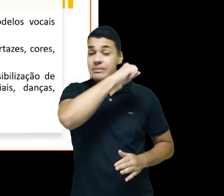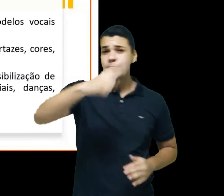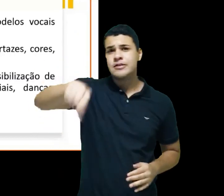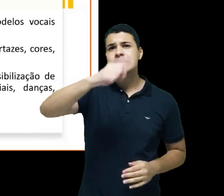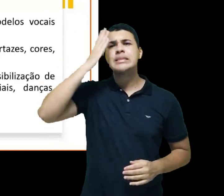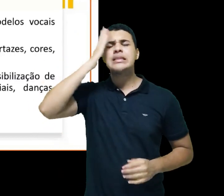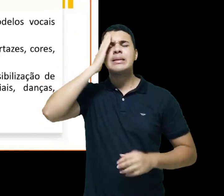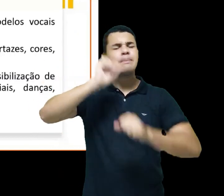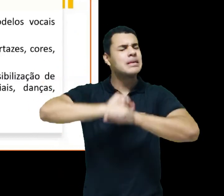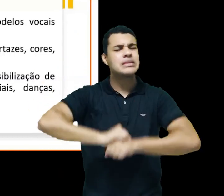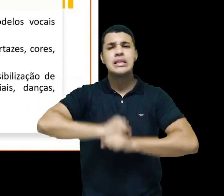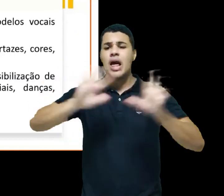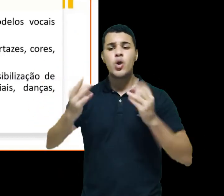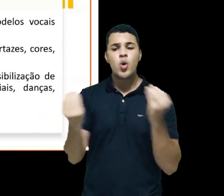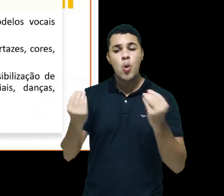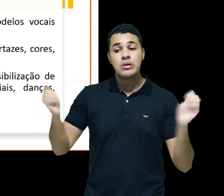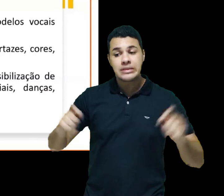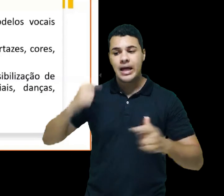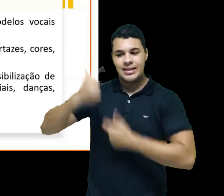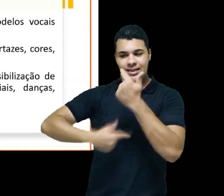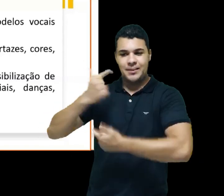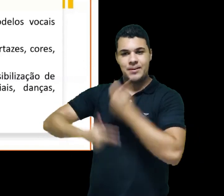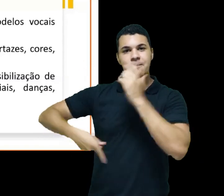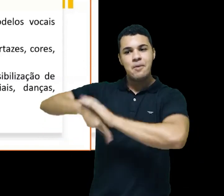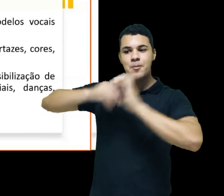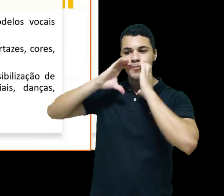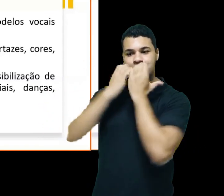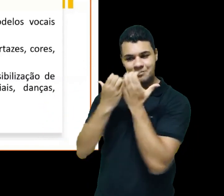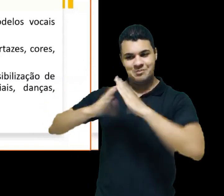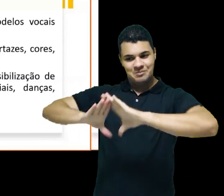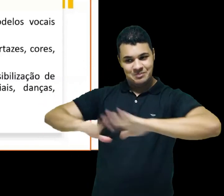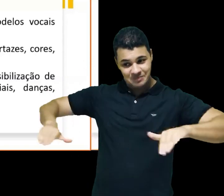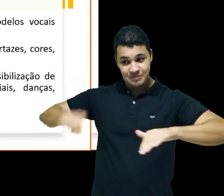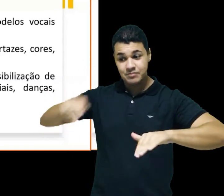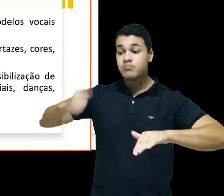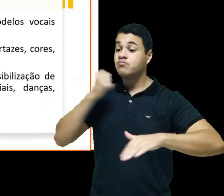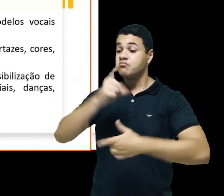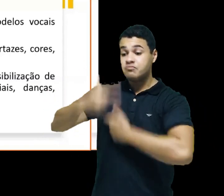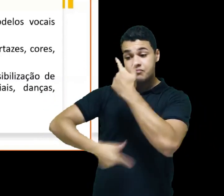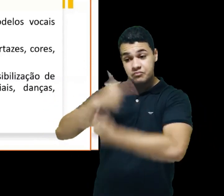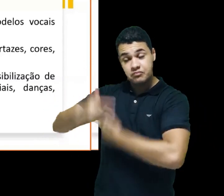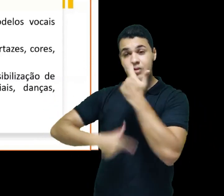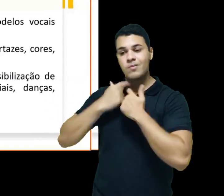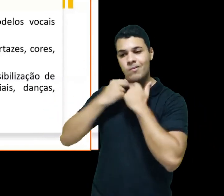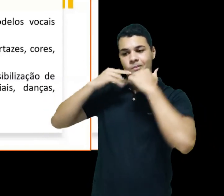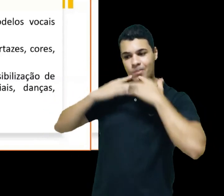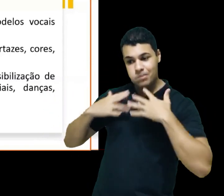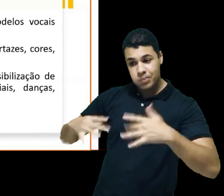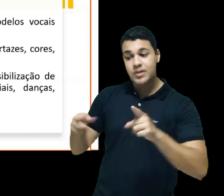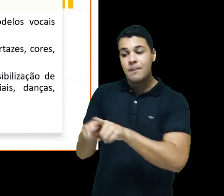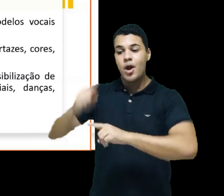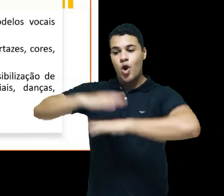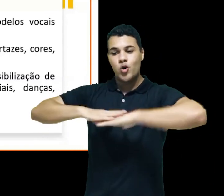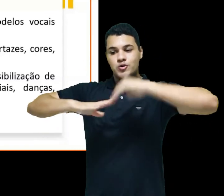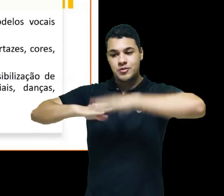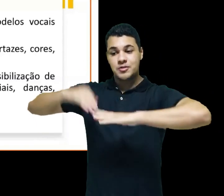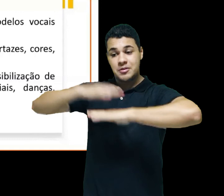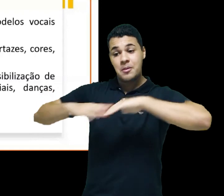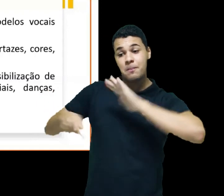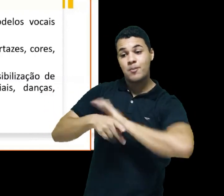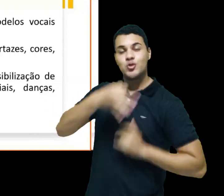fique mais claro como podemos conduzir um trabalho de preparo vocal e de construção